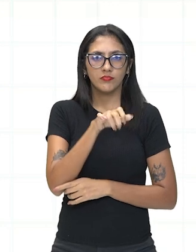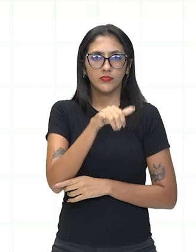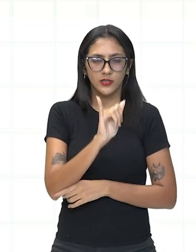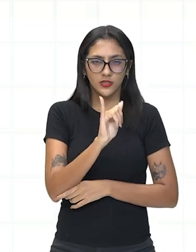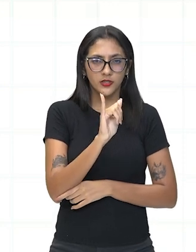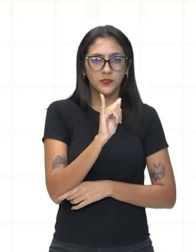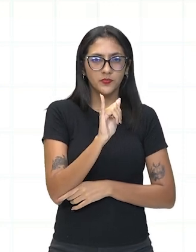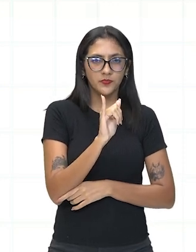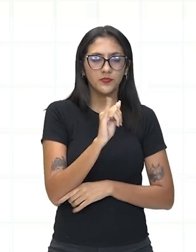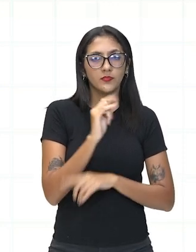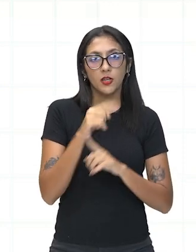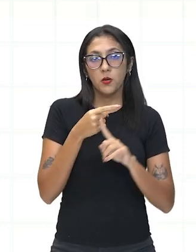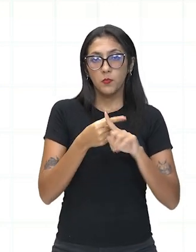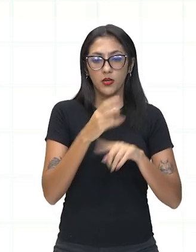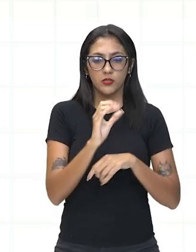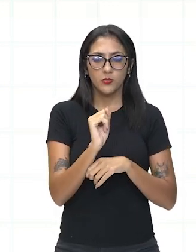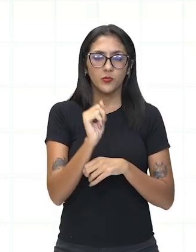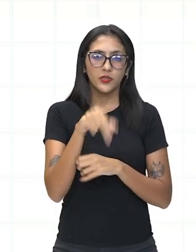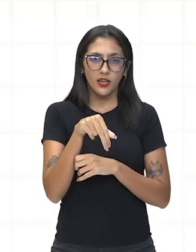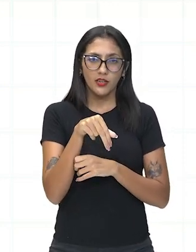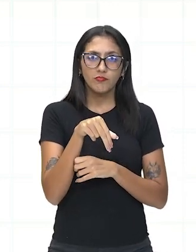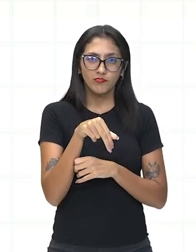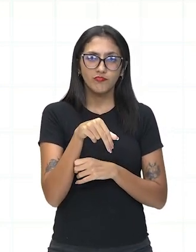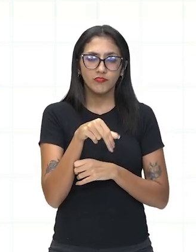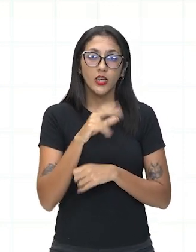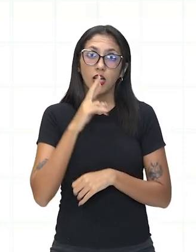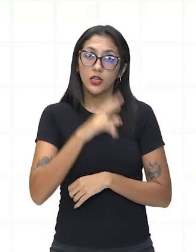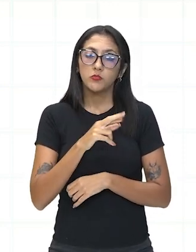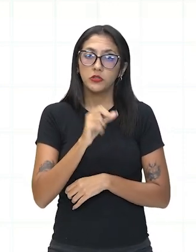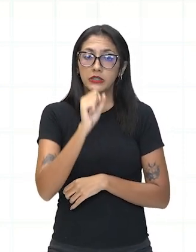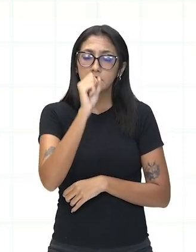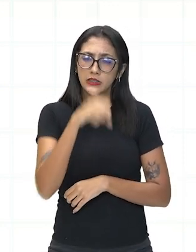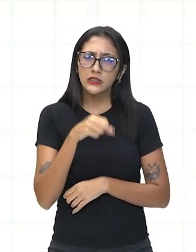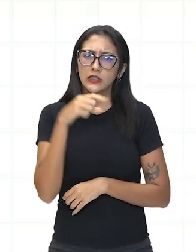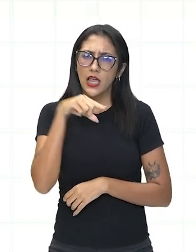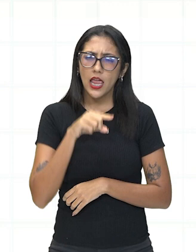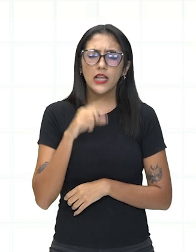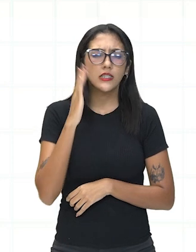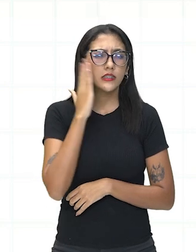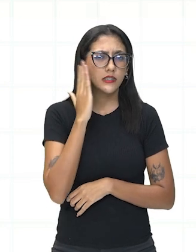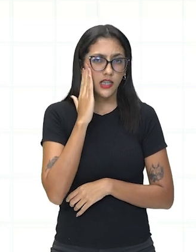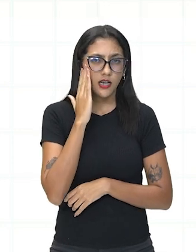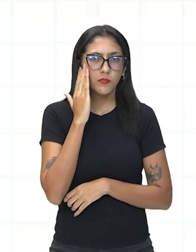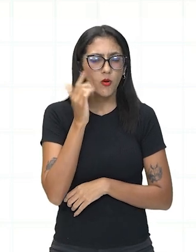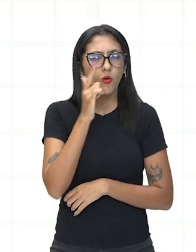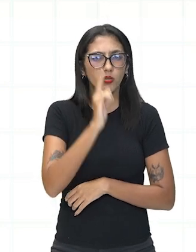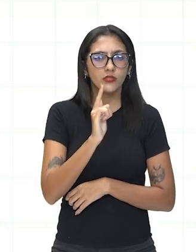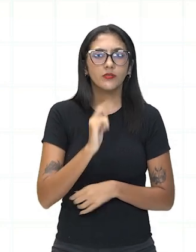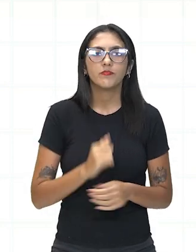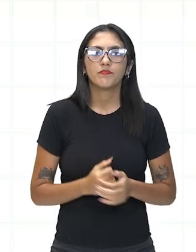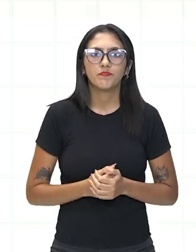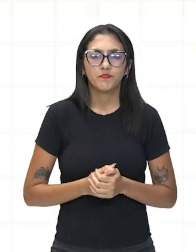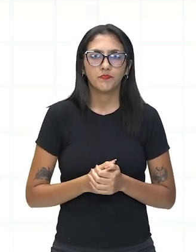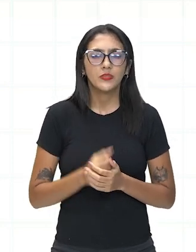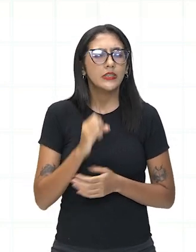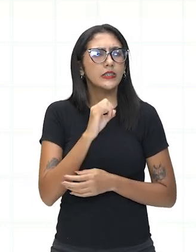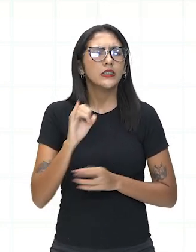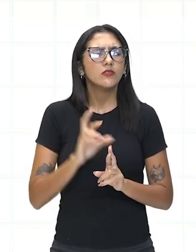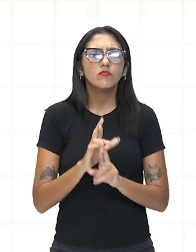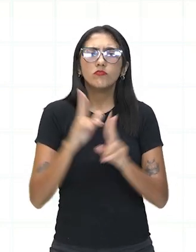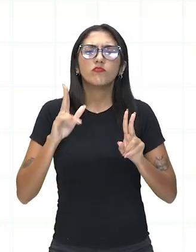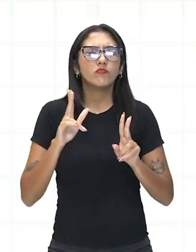can, certo? Pronto. Sim, eles sabem, eles conseguem. Se fosse negativo, vamos ver?